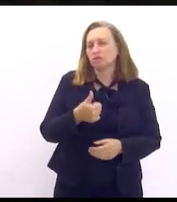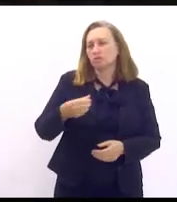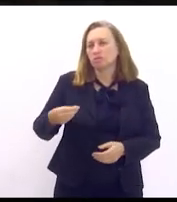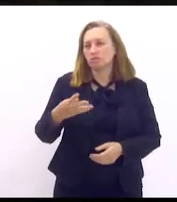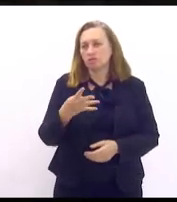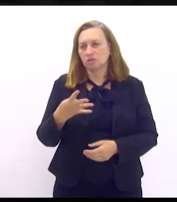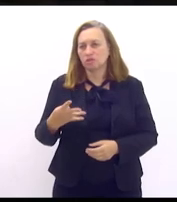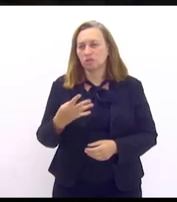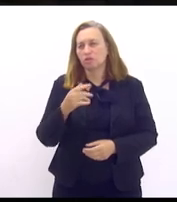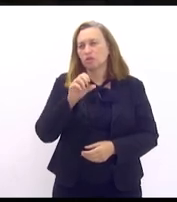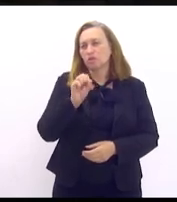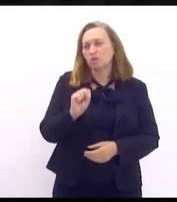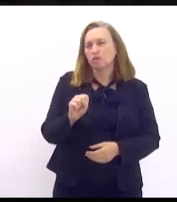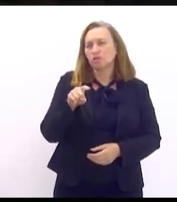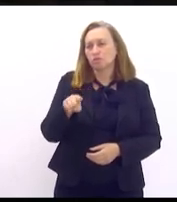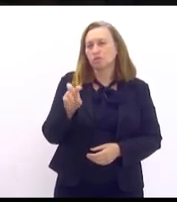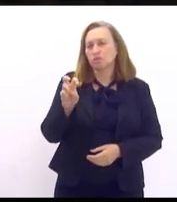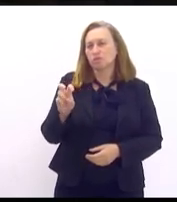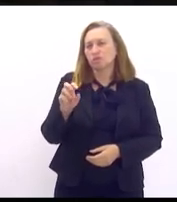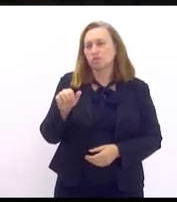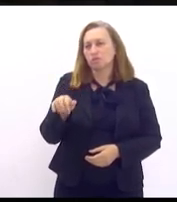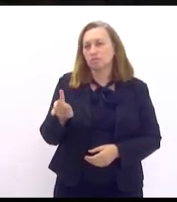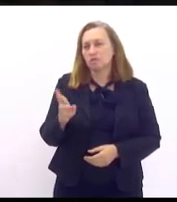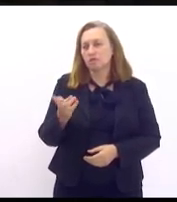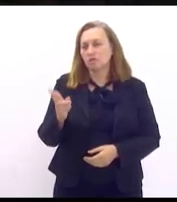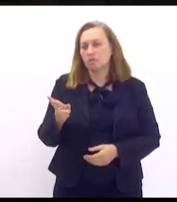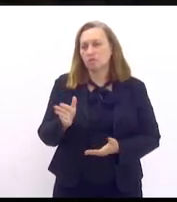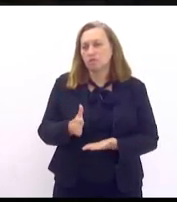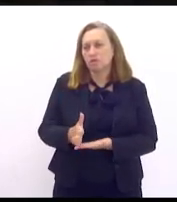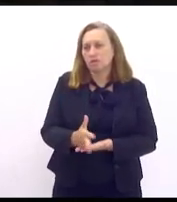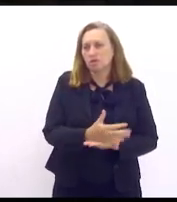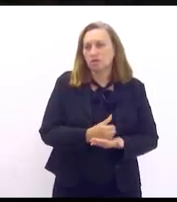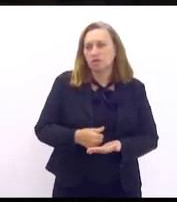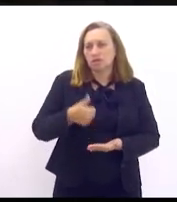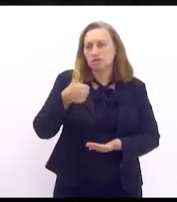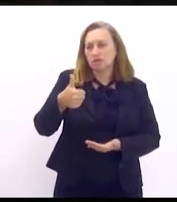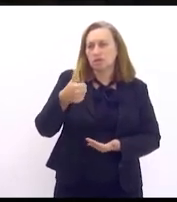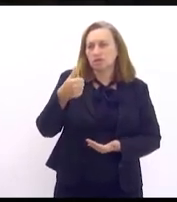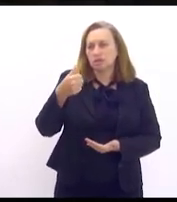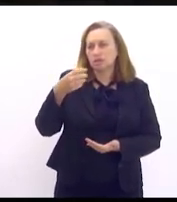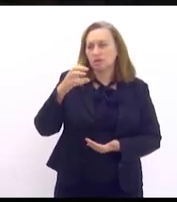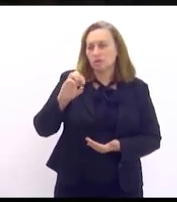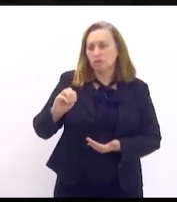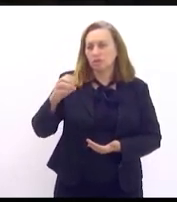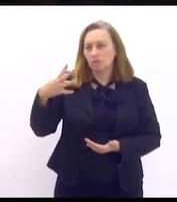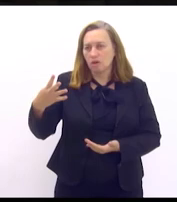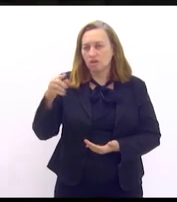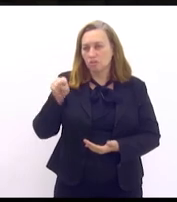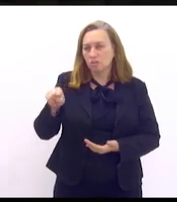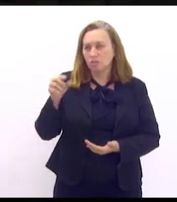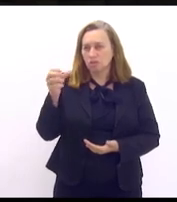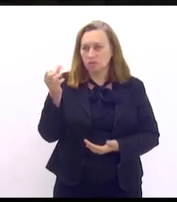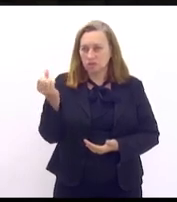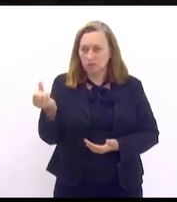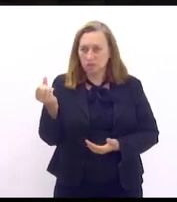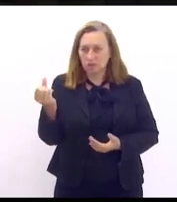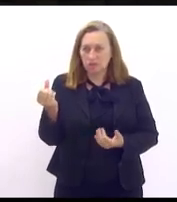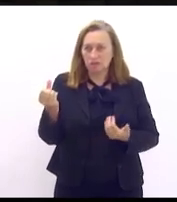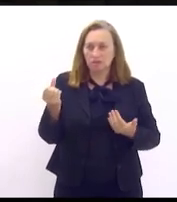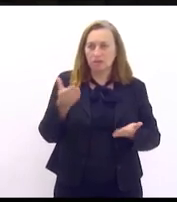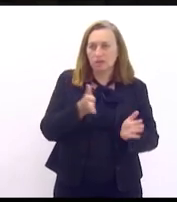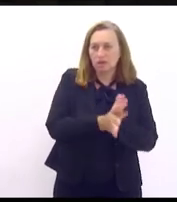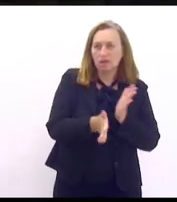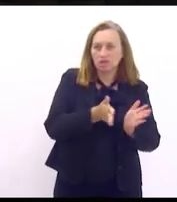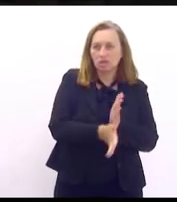de 8,5 bilhões, isso é... vai arrecadar 104,6, mas vai gastar 113,1,